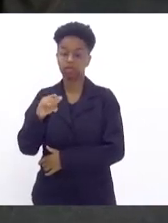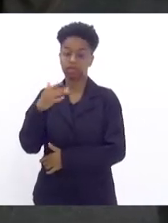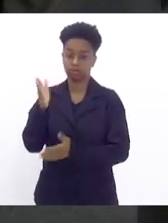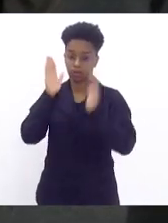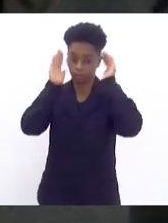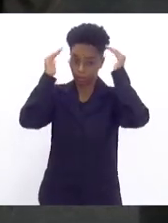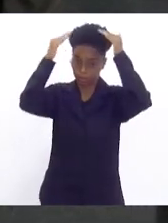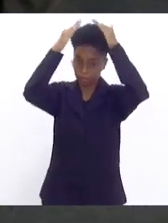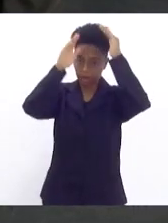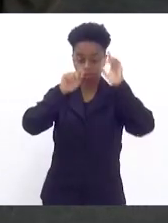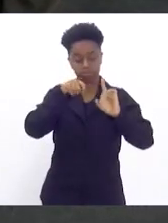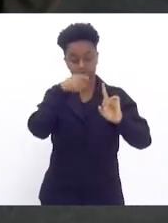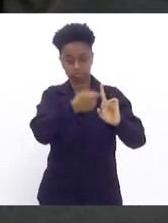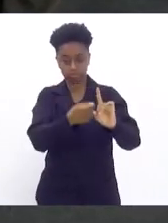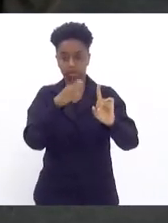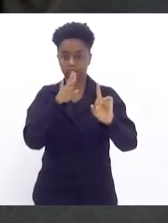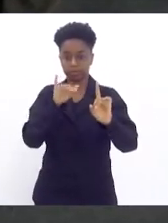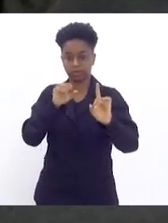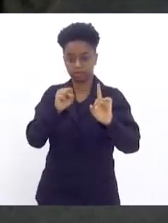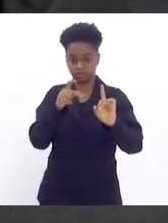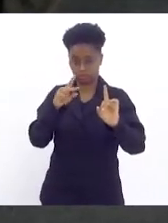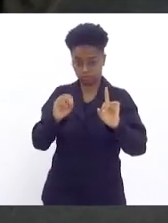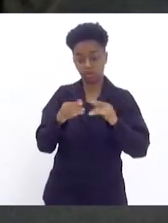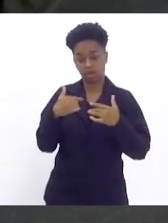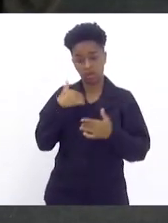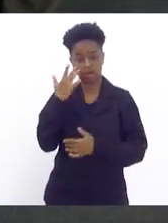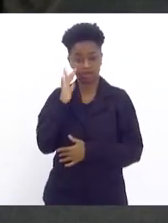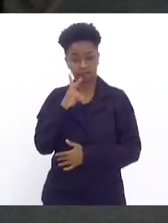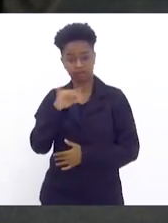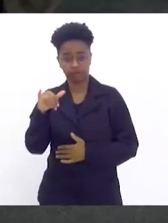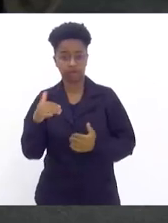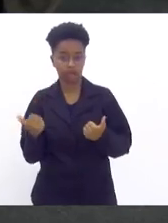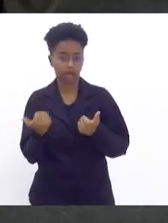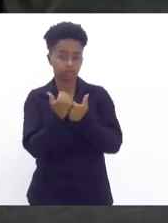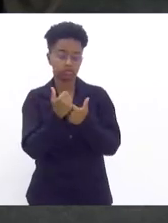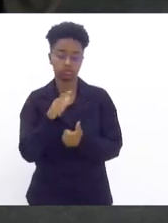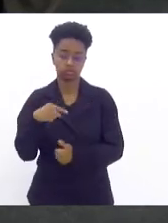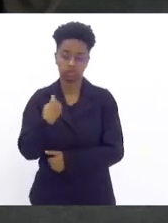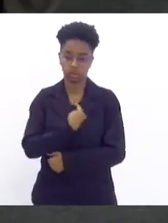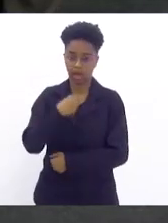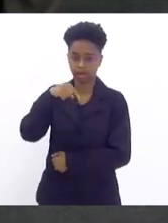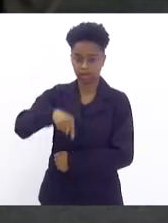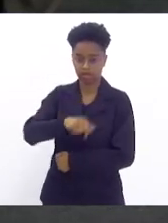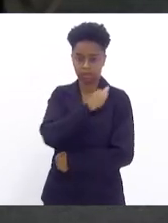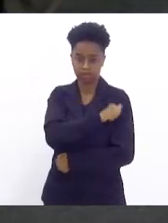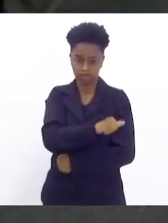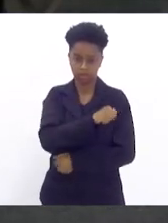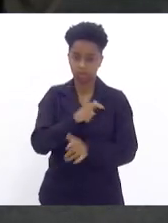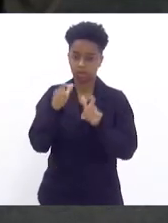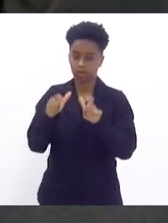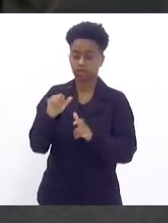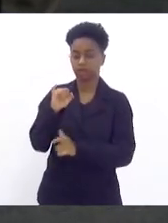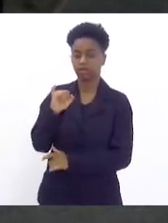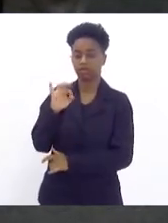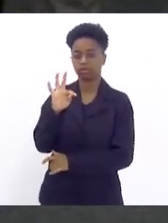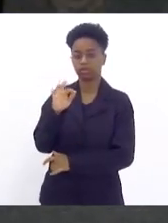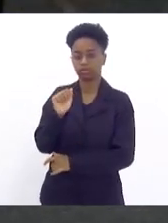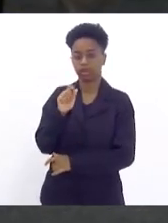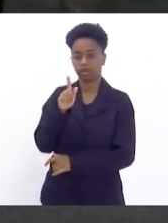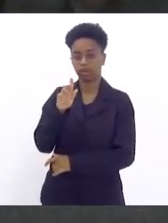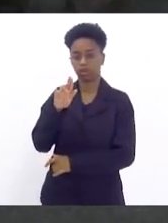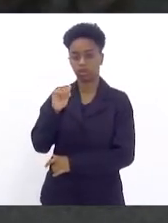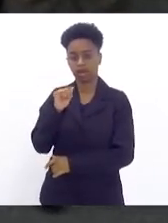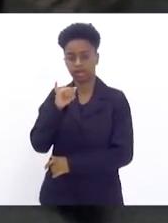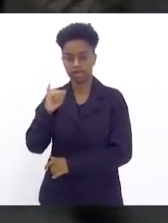Francisco e eu acho que ele tem muita contribuir conosco no estado do Rio de Janeiro na Diocese de Itaguaí que compreende vários